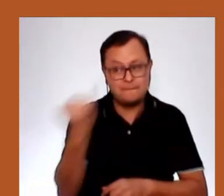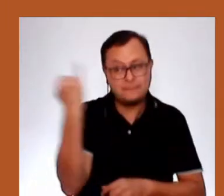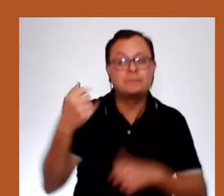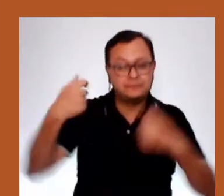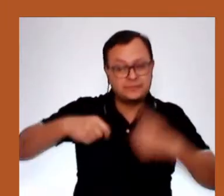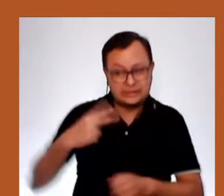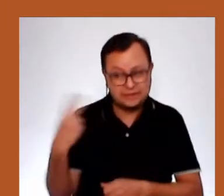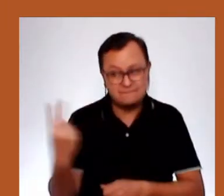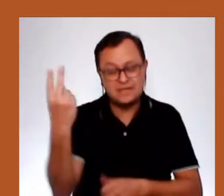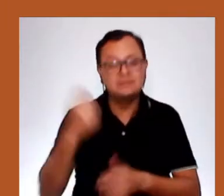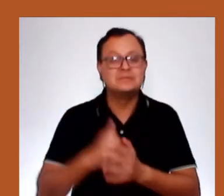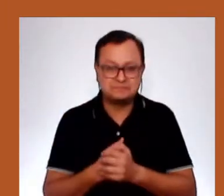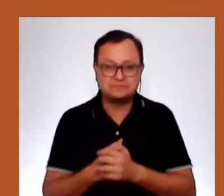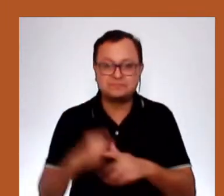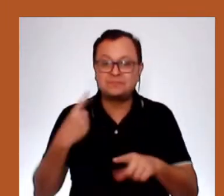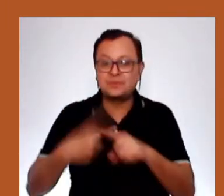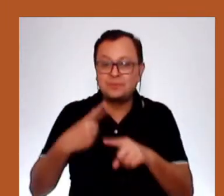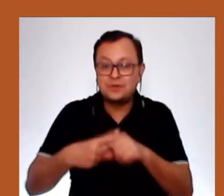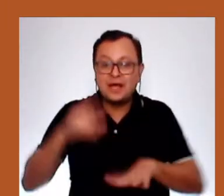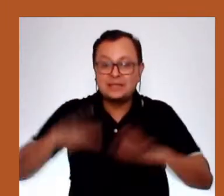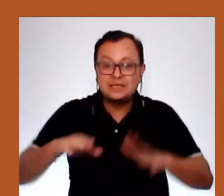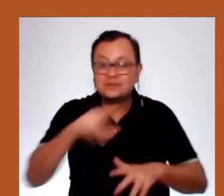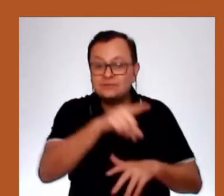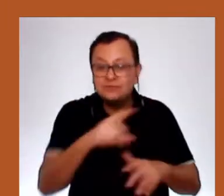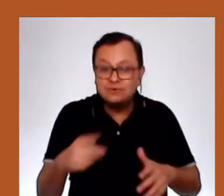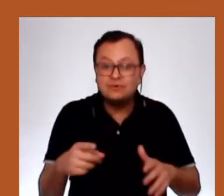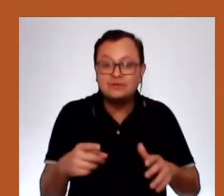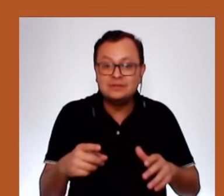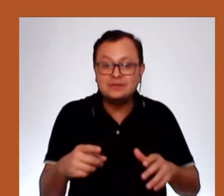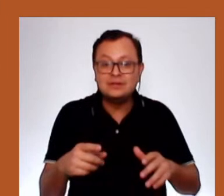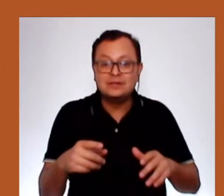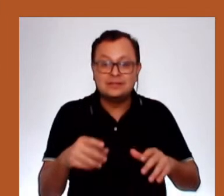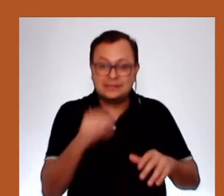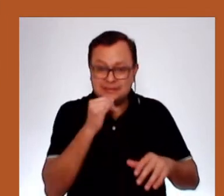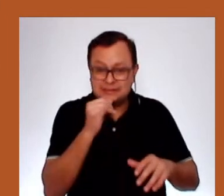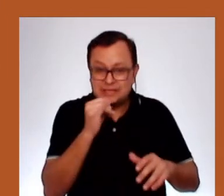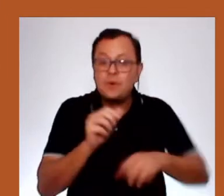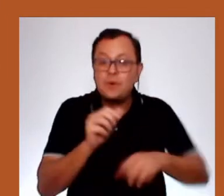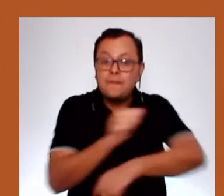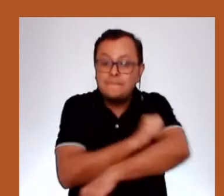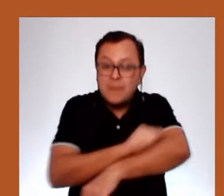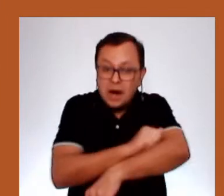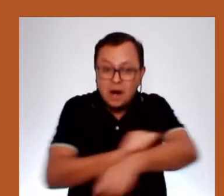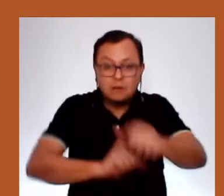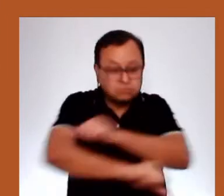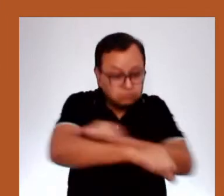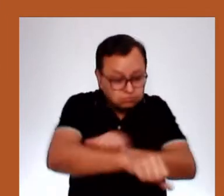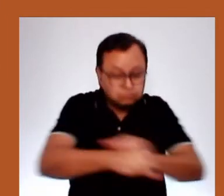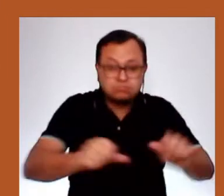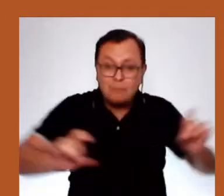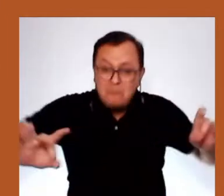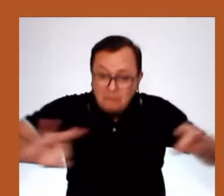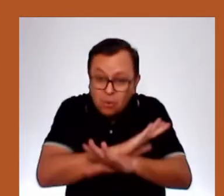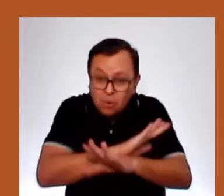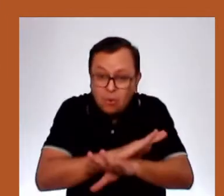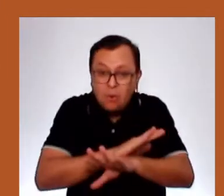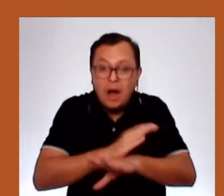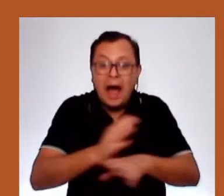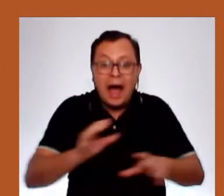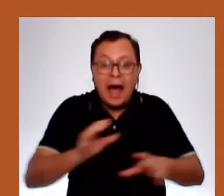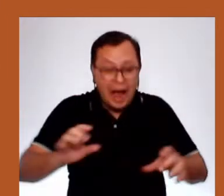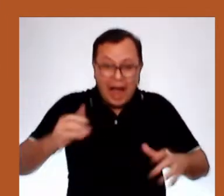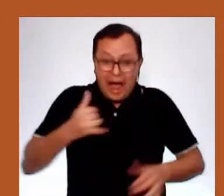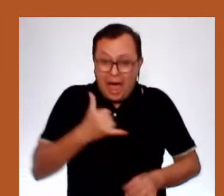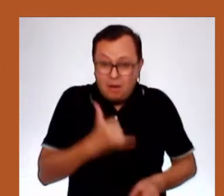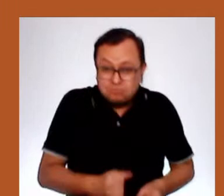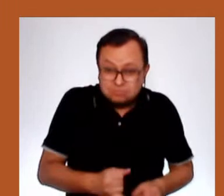de dar banho, acaba de trocar e o paciente defeca, né? Então, se suja tudo de... É que nem criança, acaba de dar